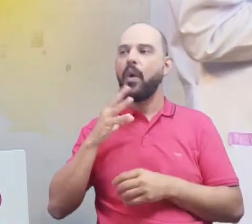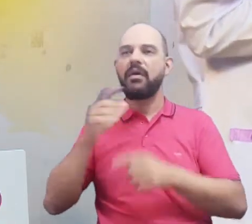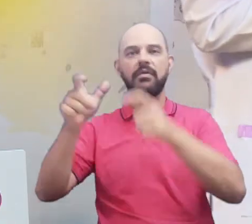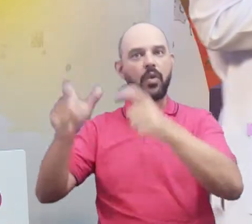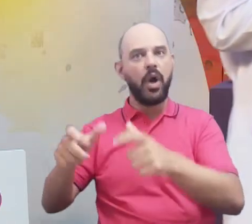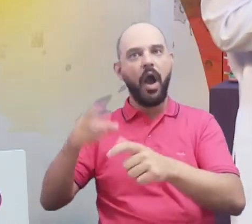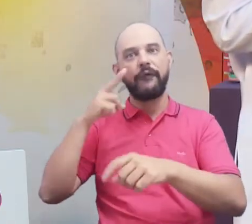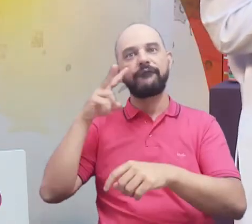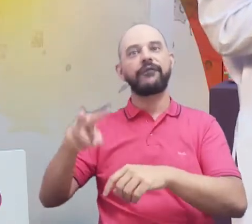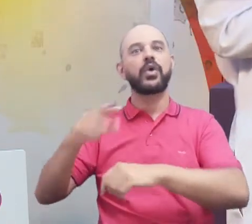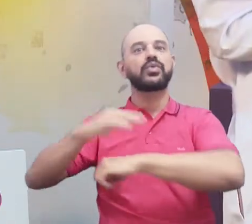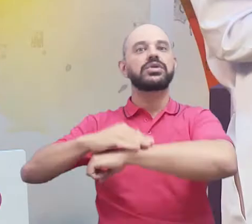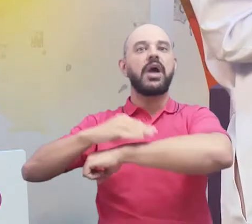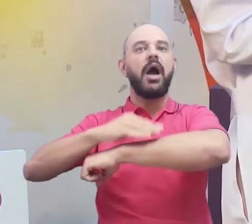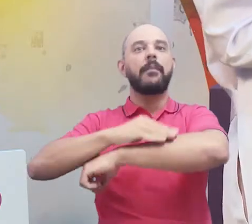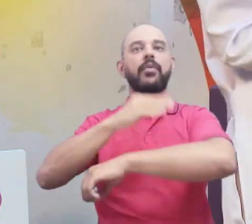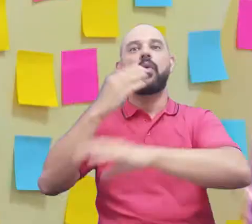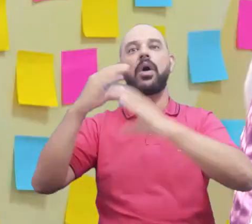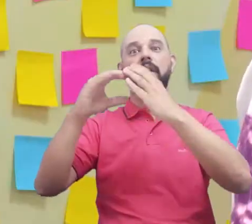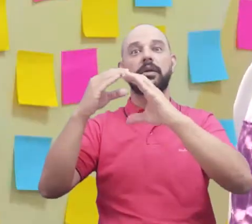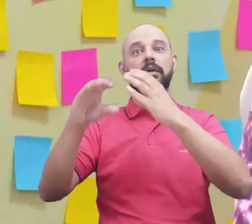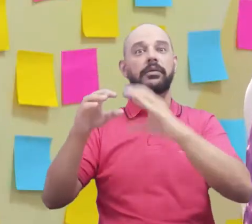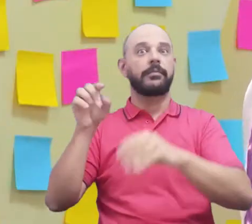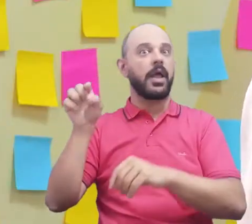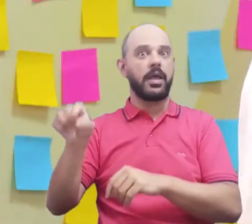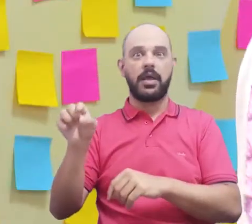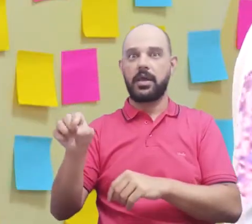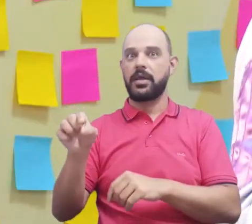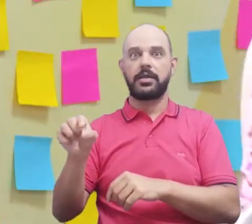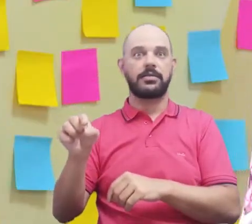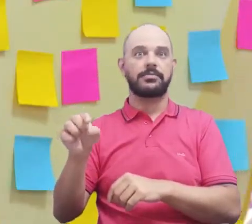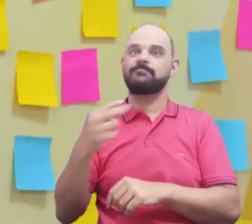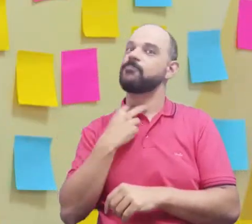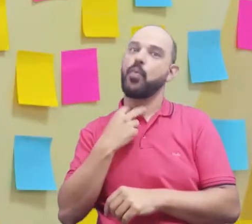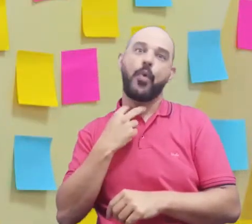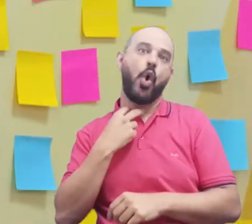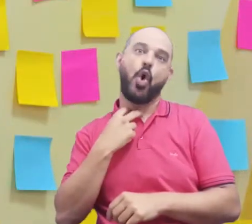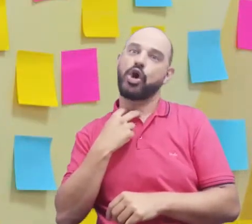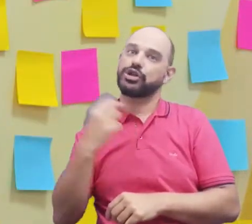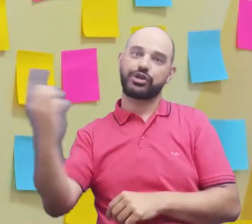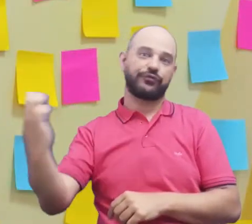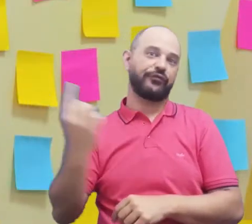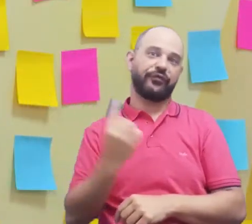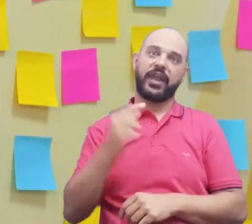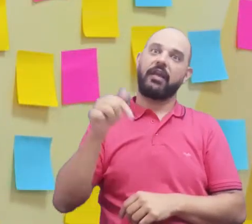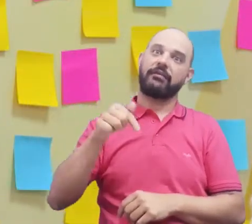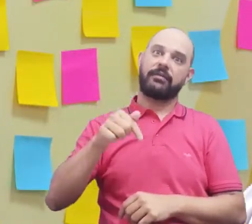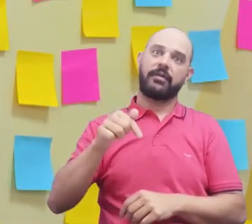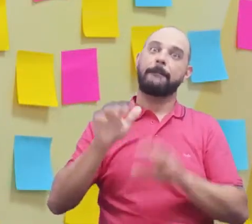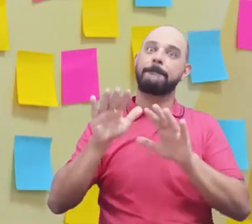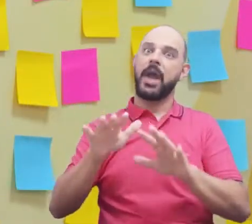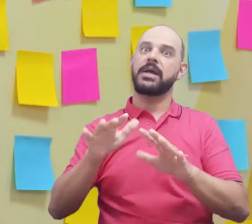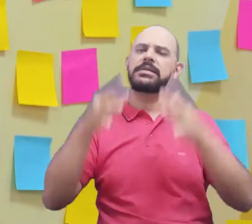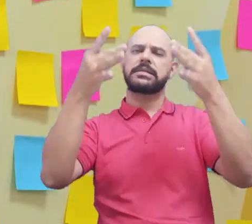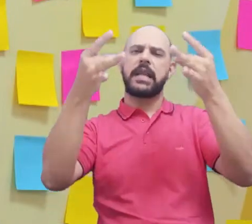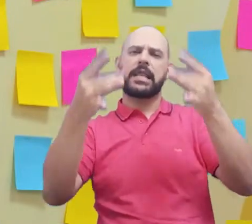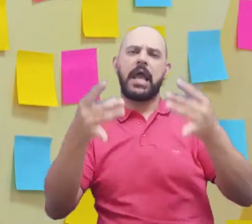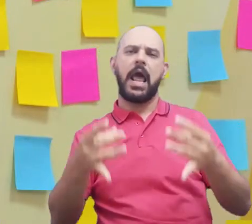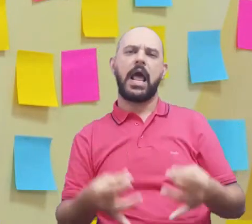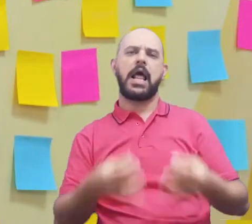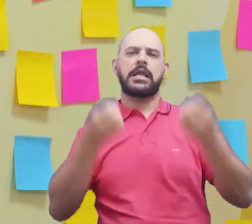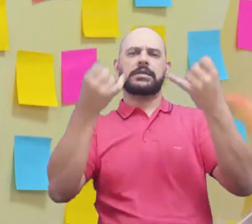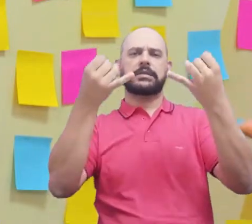esse lugar e ver esses sapos cantando. Ó, Glaucia, eles não podem vir cantar aqui, mas deixaram todos os